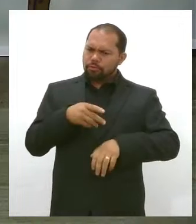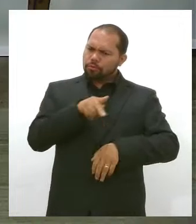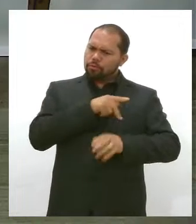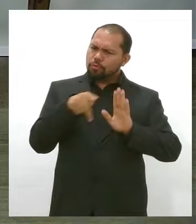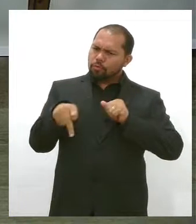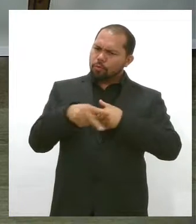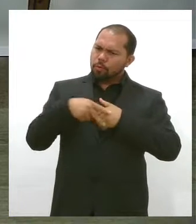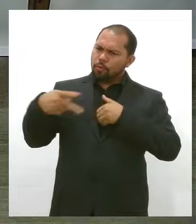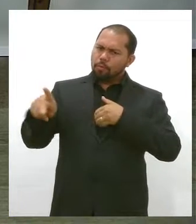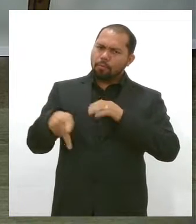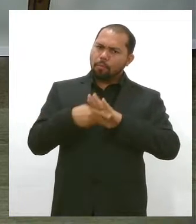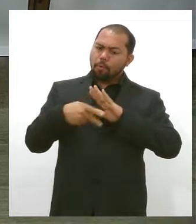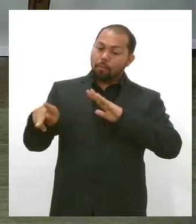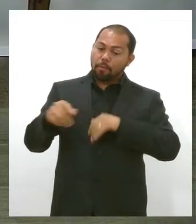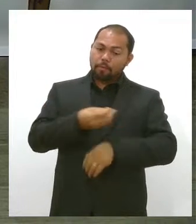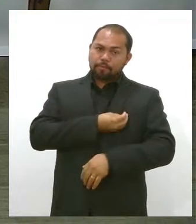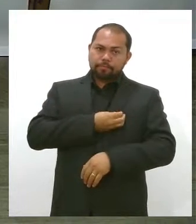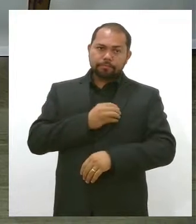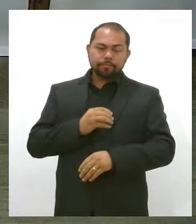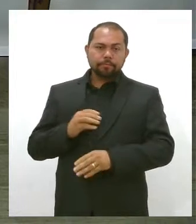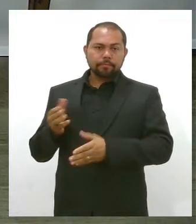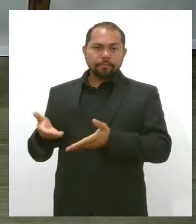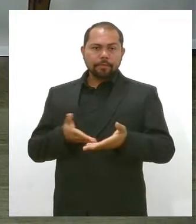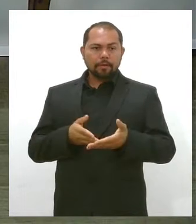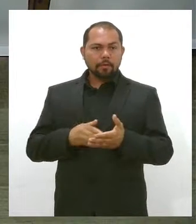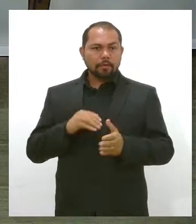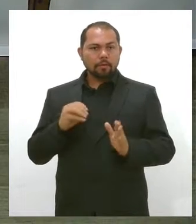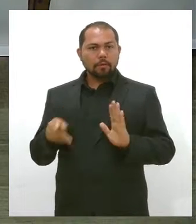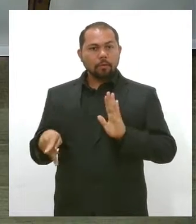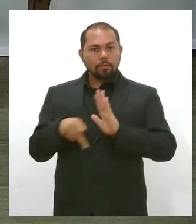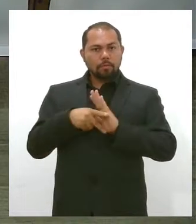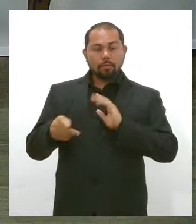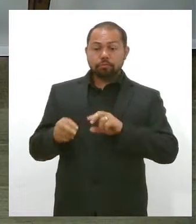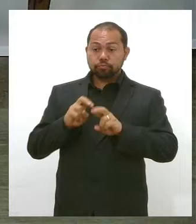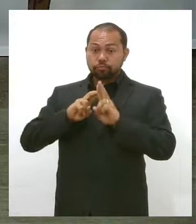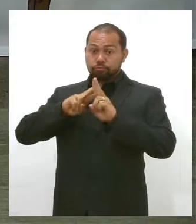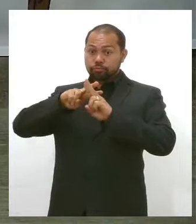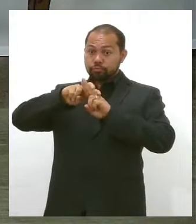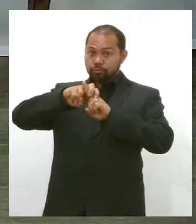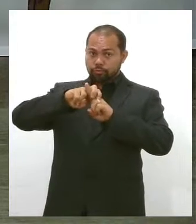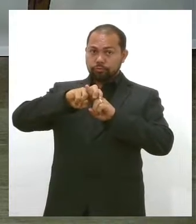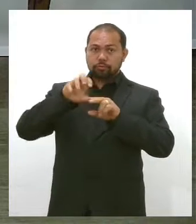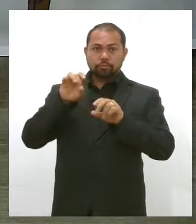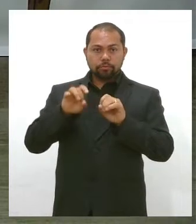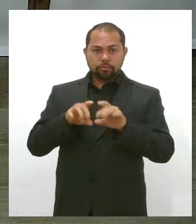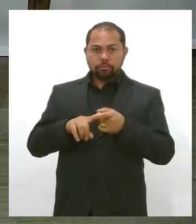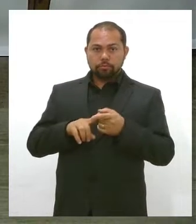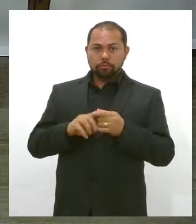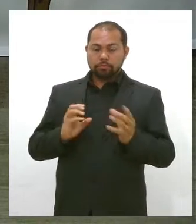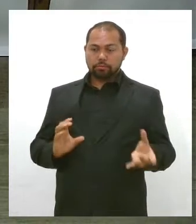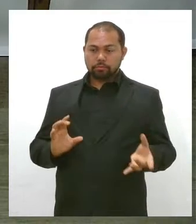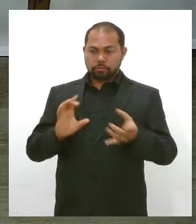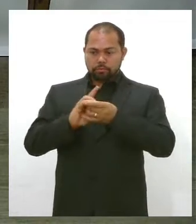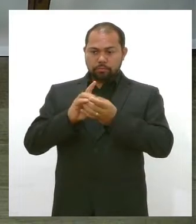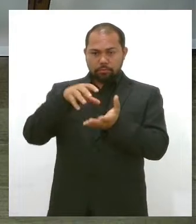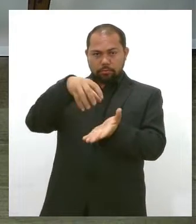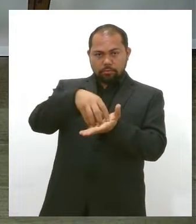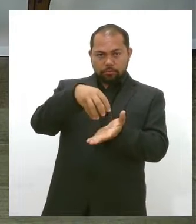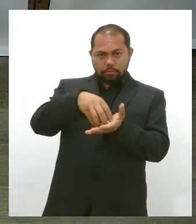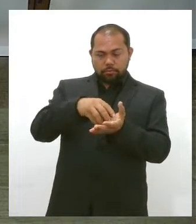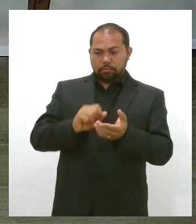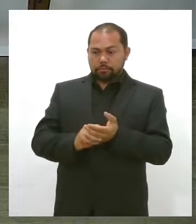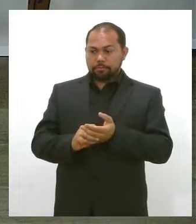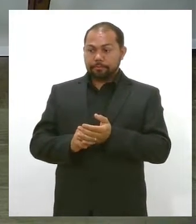Atendendo exclusivamente através do SUS, o Centro de Atenção Integral à Saúde da Mulher, o CAISME, é uma unidade que